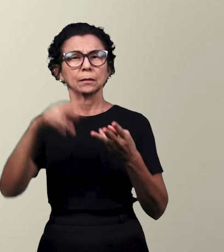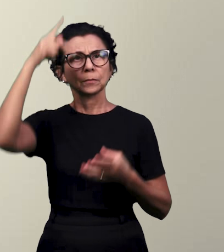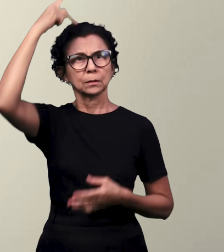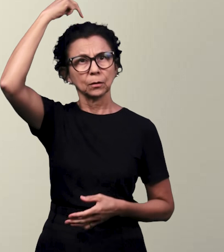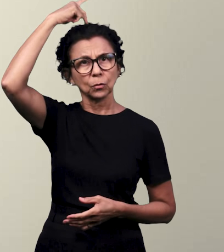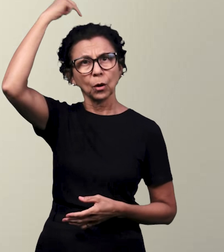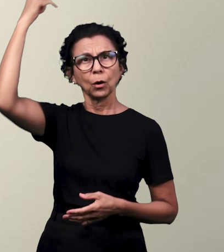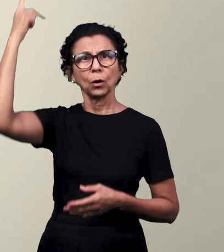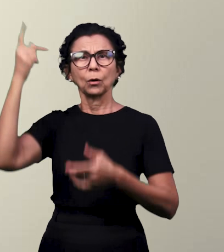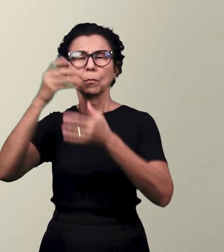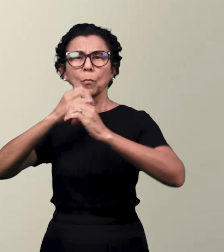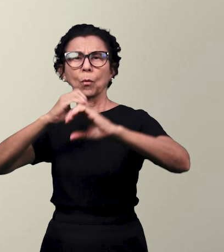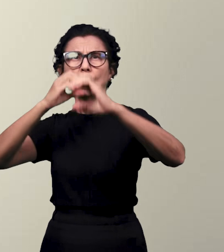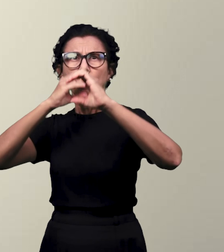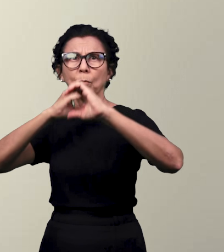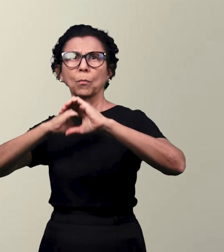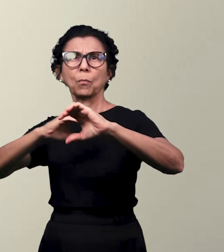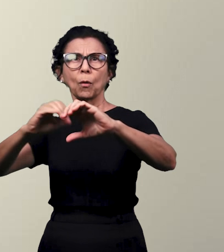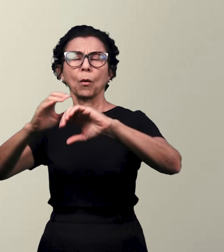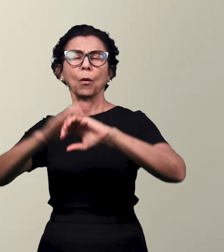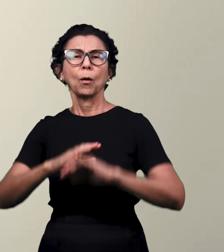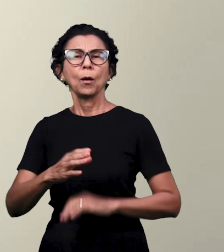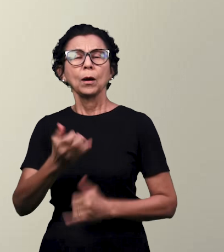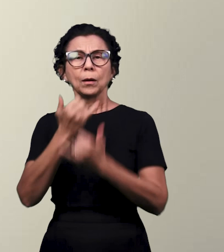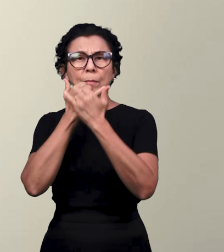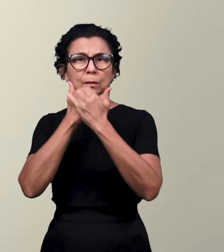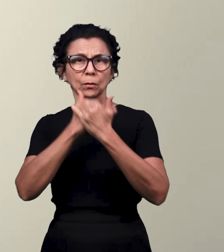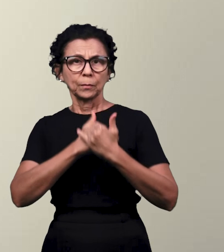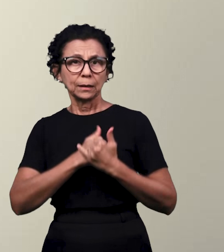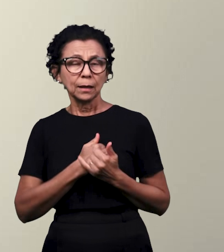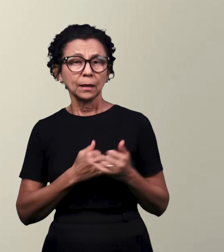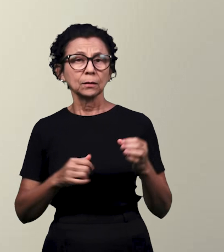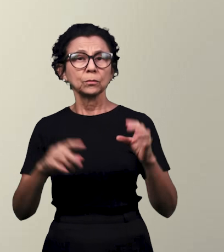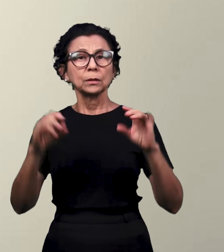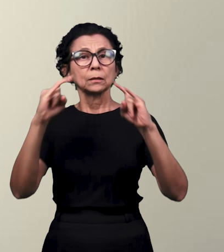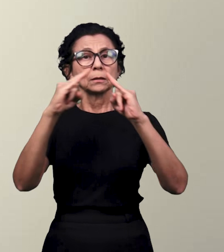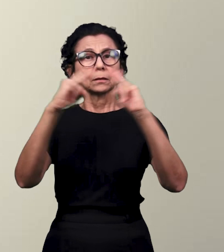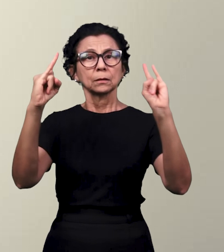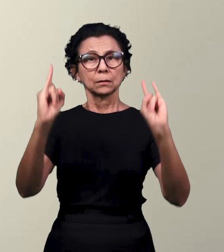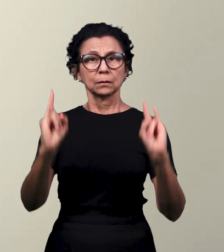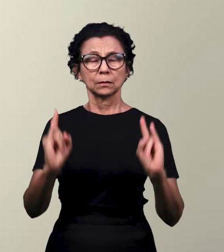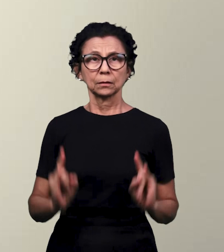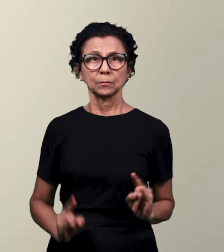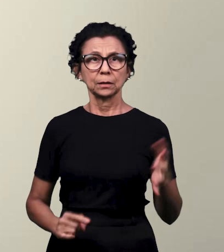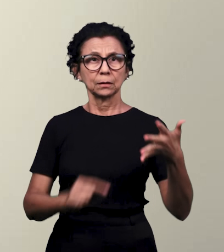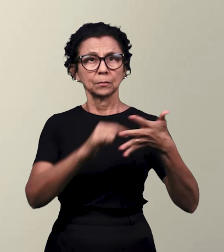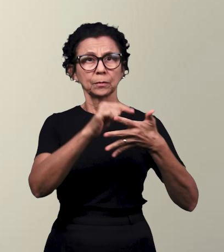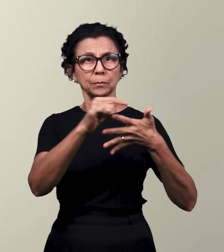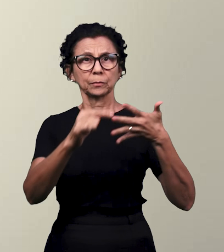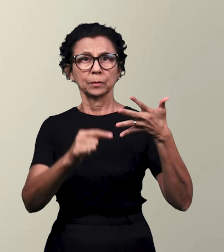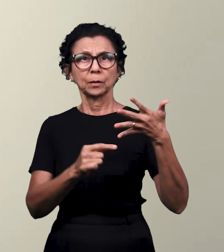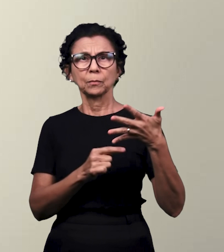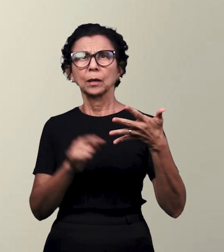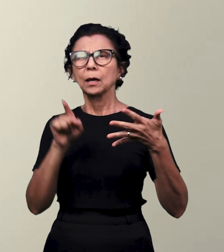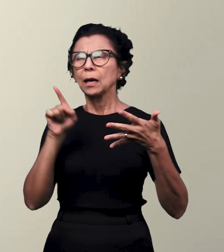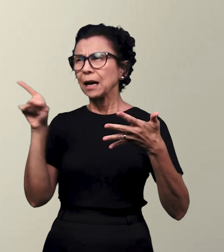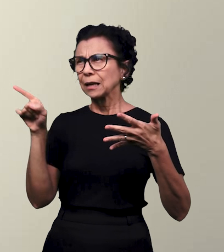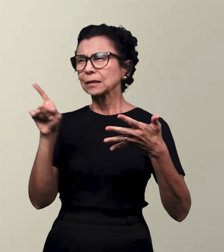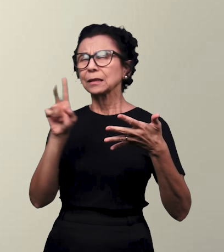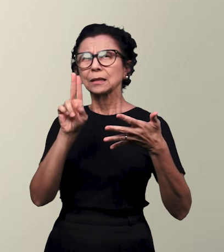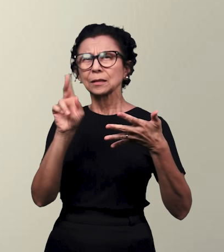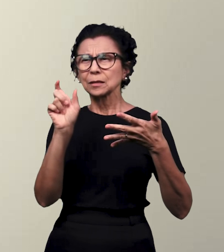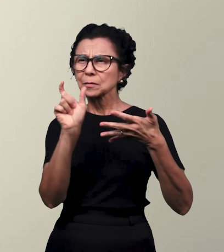Pentecostes, trombetas, a expiação e os tabernáculos. E entre parênteses aqui estão os nomes, os significados destes